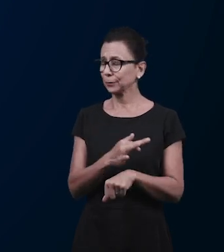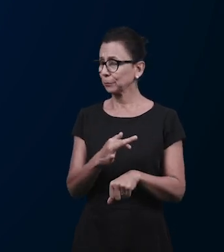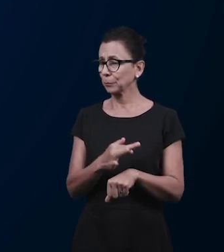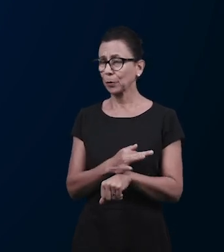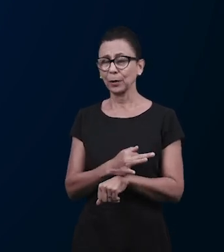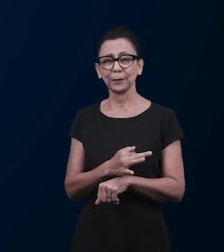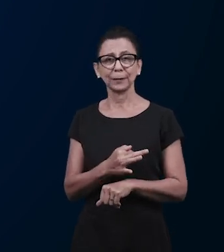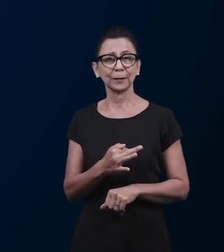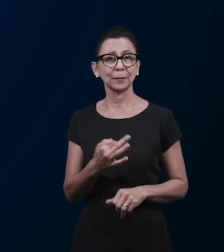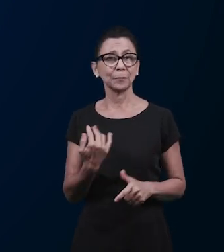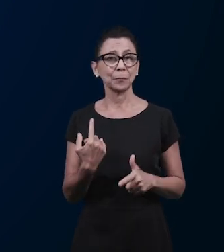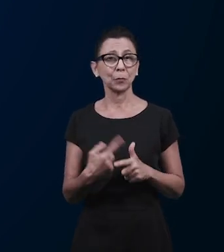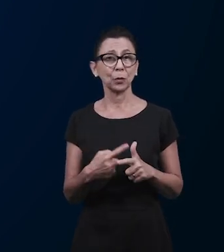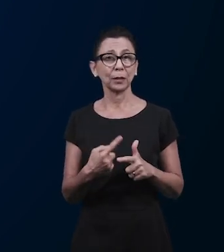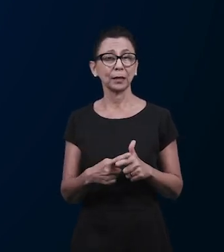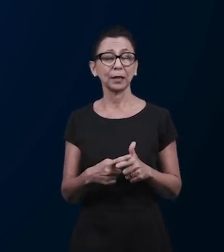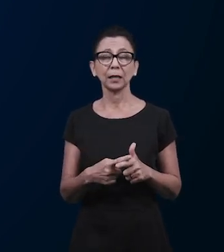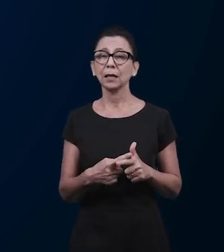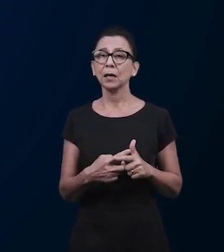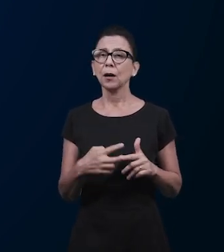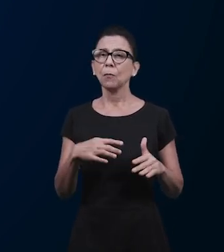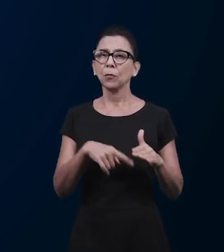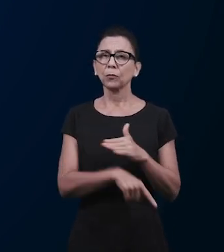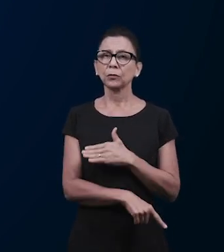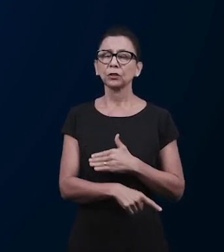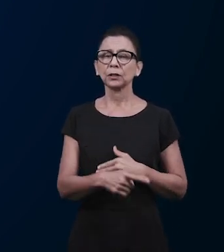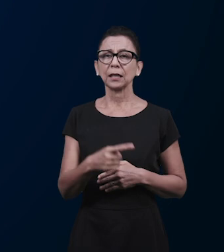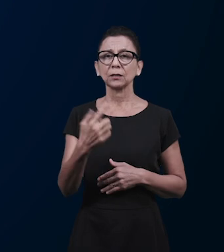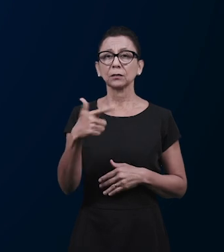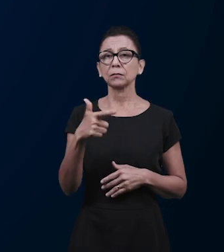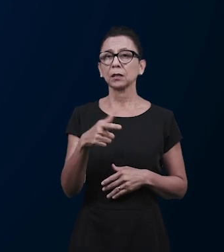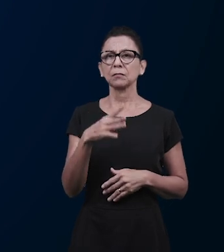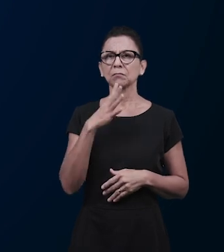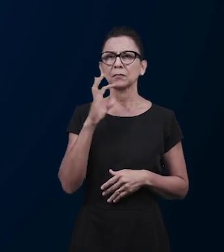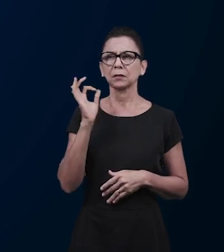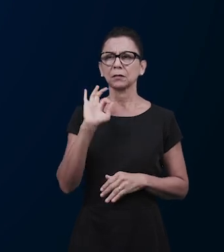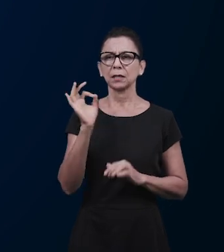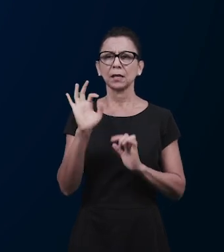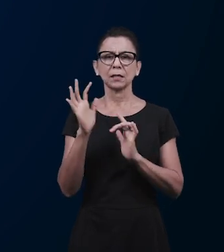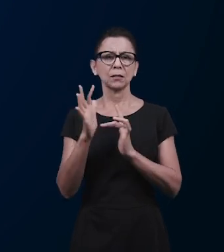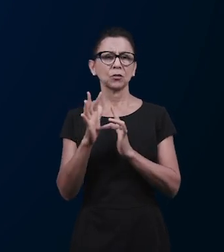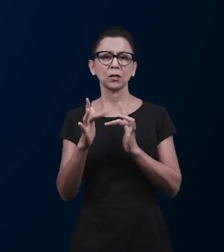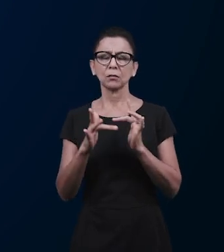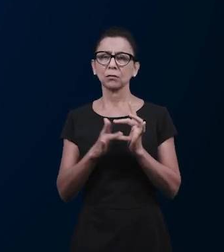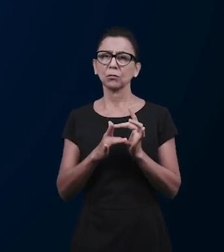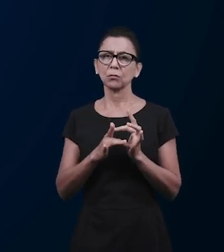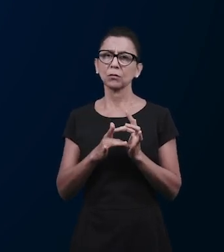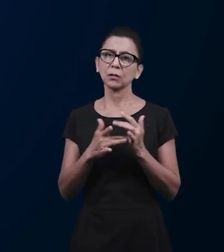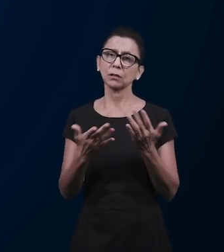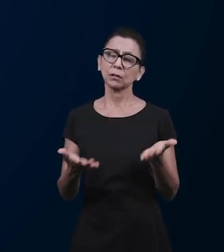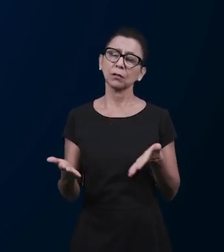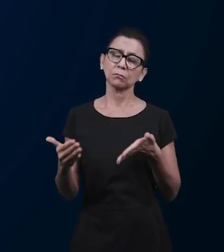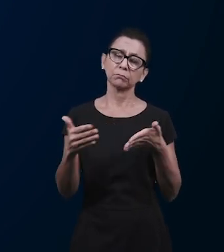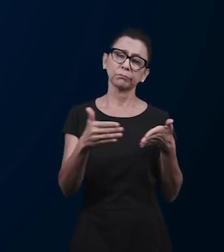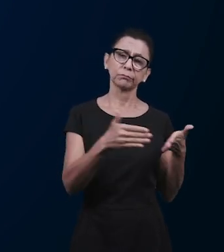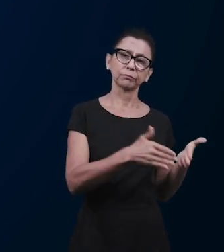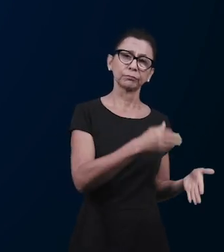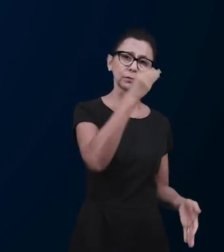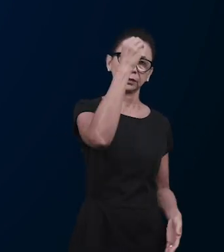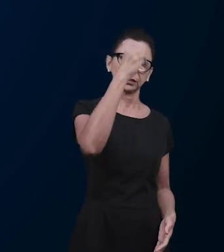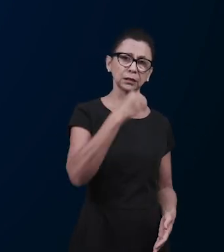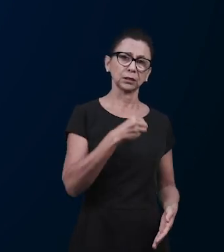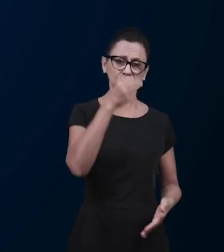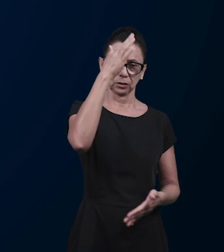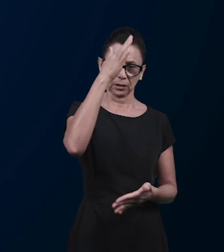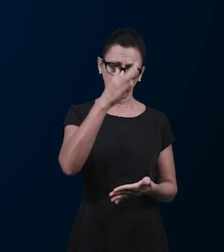suporta porque não tem profundidade e conhecimento do Senhor, não perseverando e acabando desfalecendo